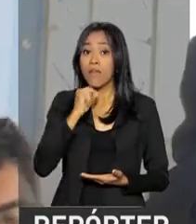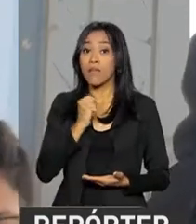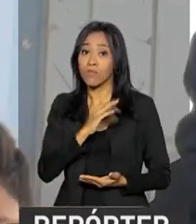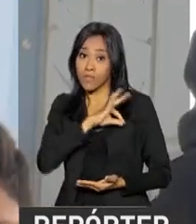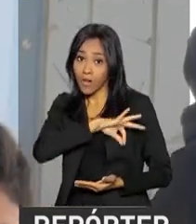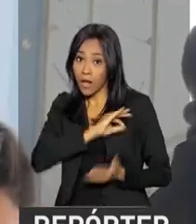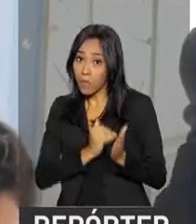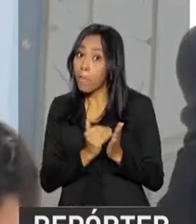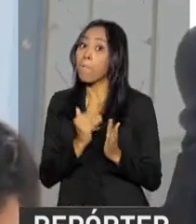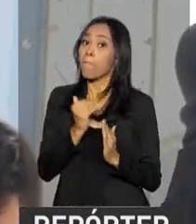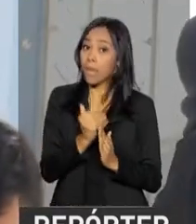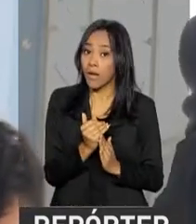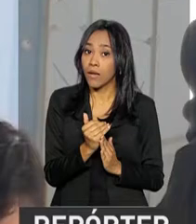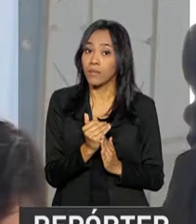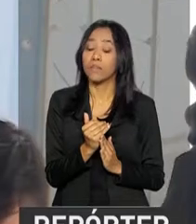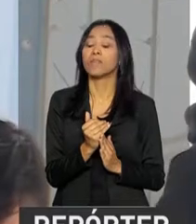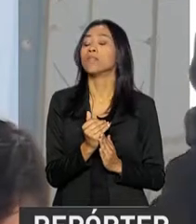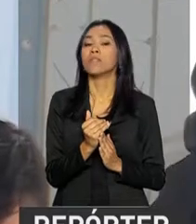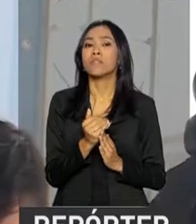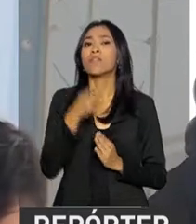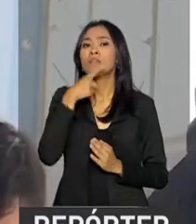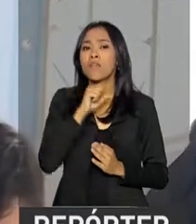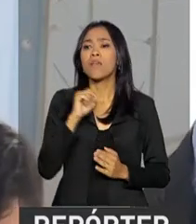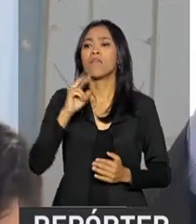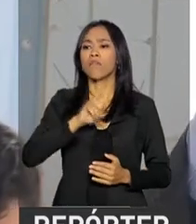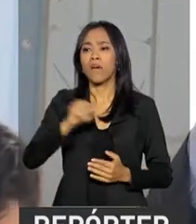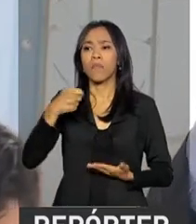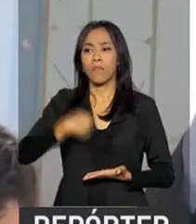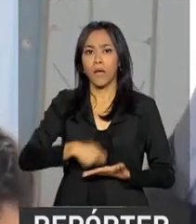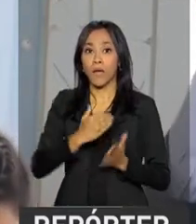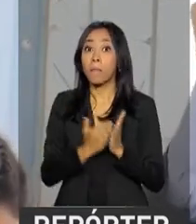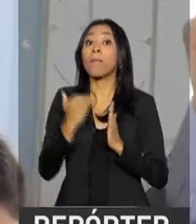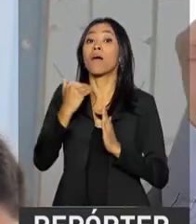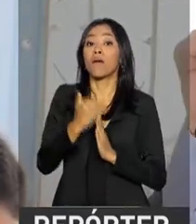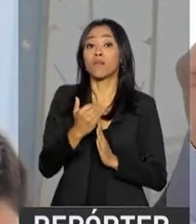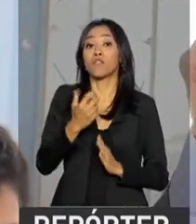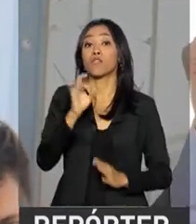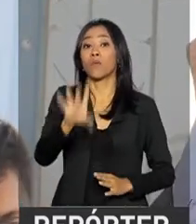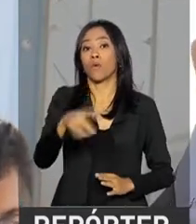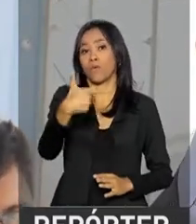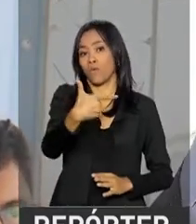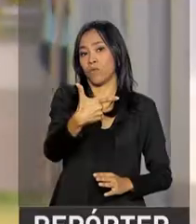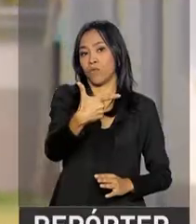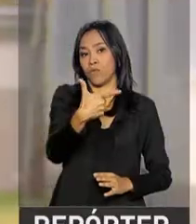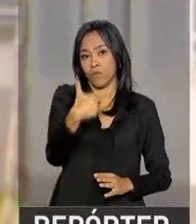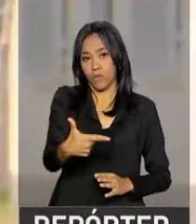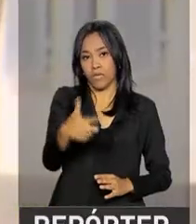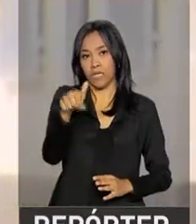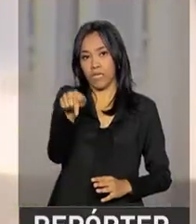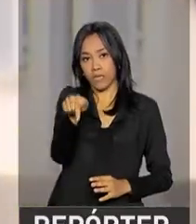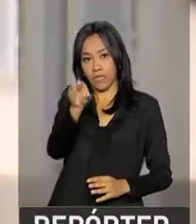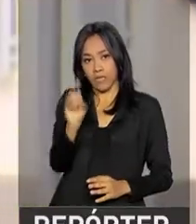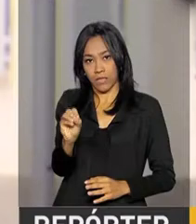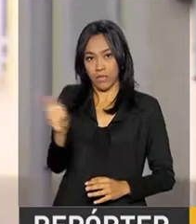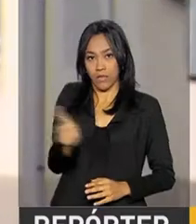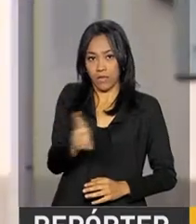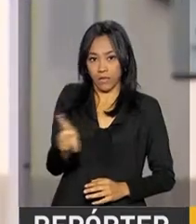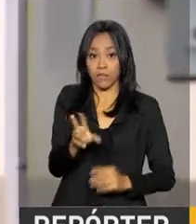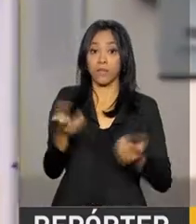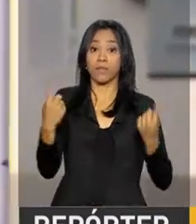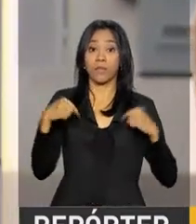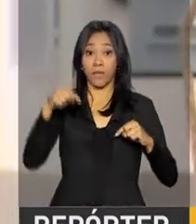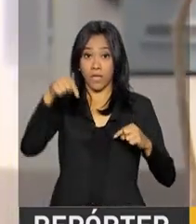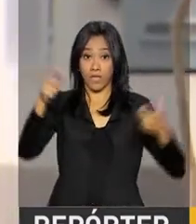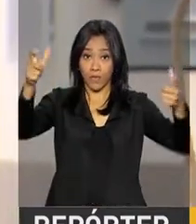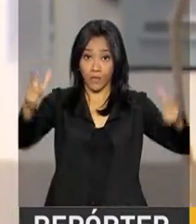mais, quem vai pagar mais aqui nesse condomínio, vai pagar R$ 270,00. Este condomínio é um dos legados